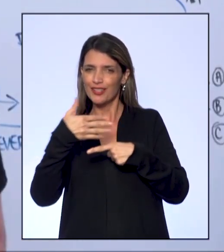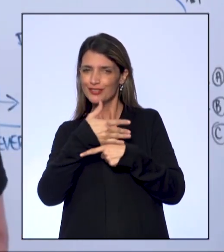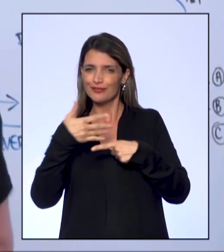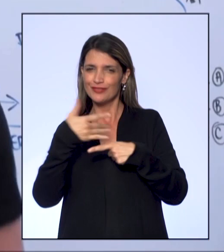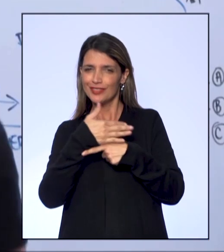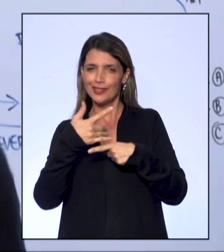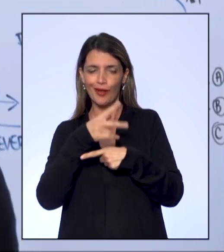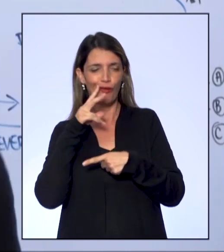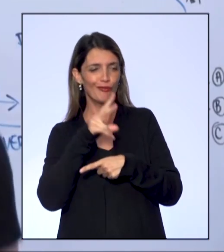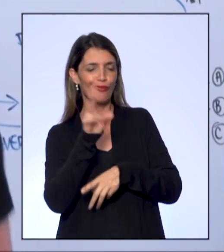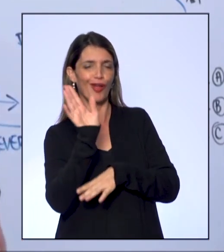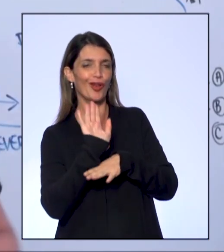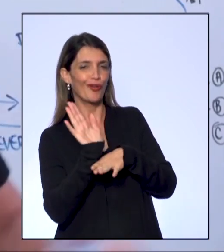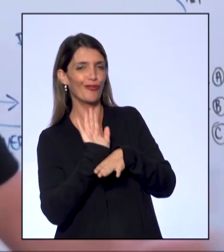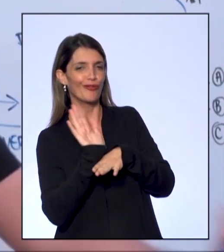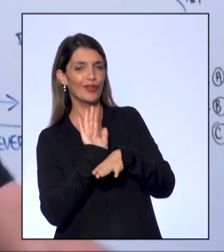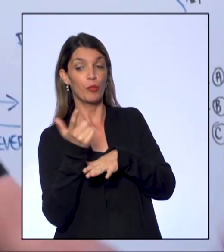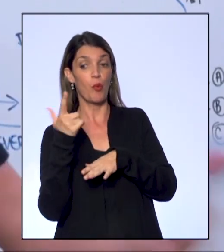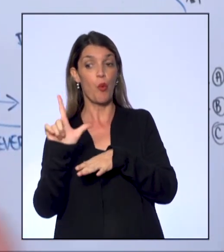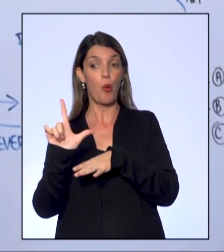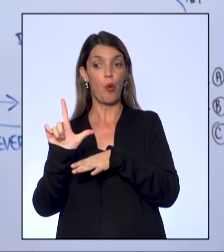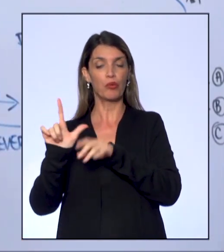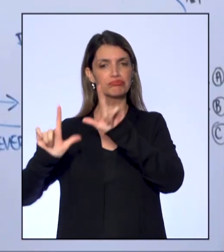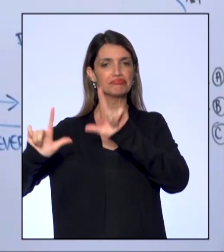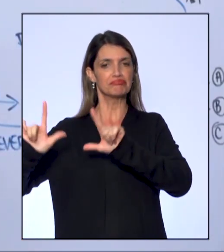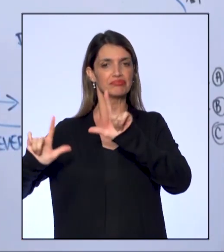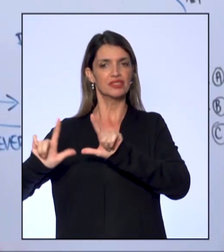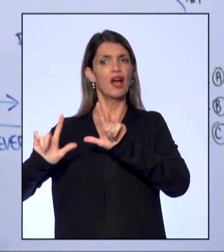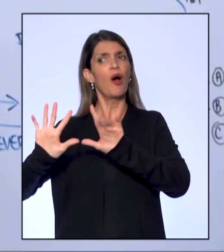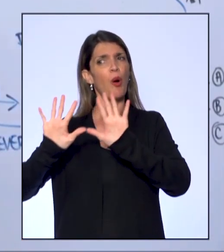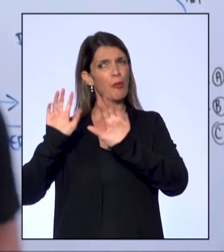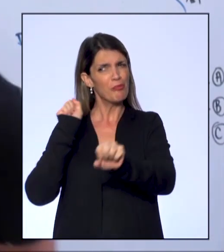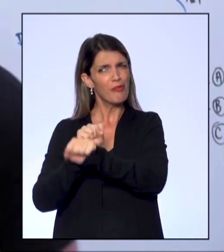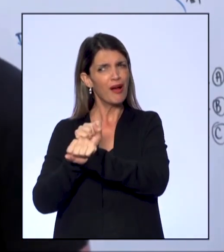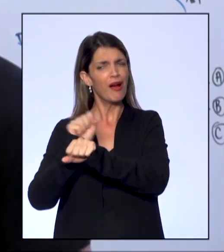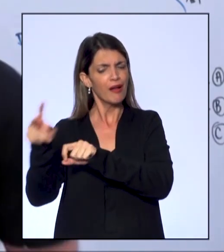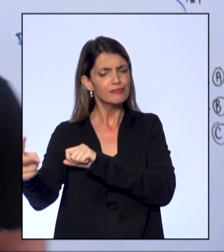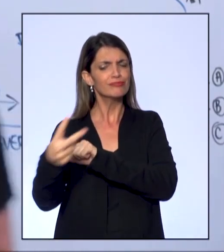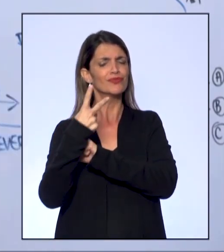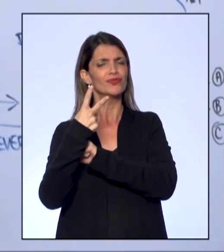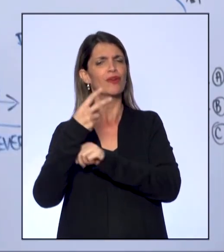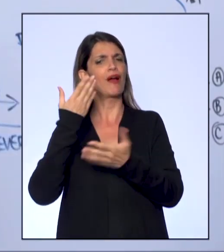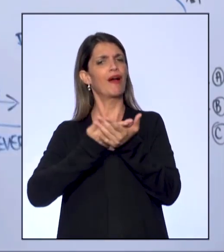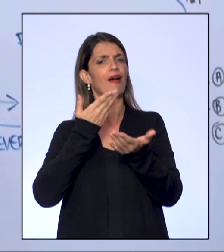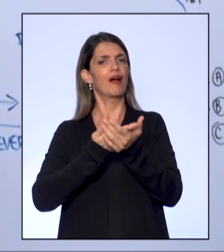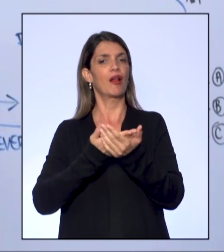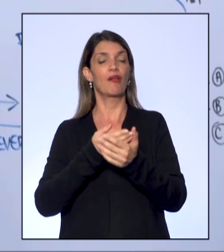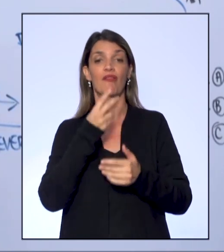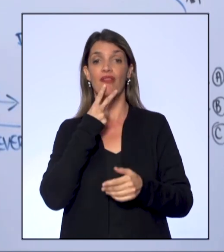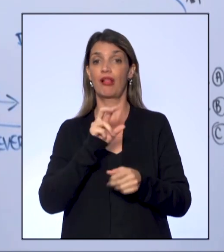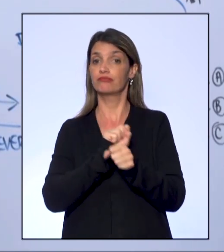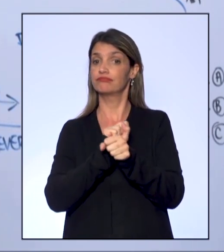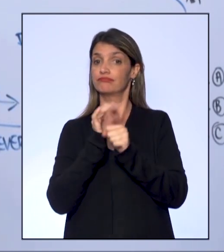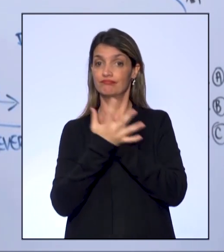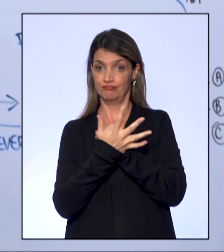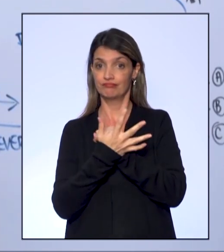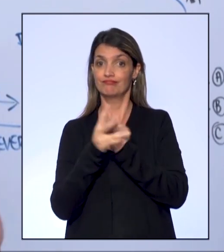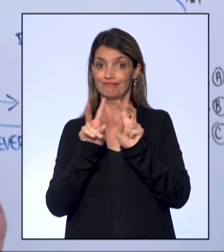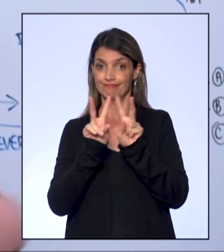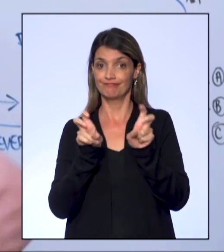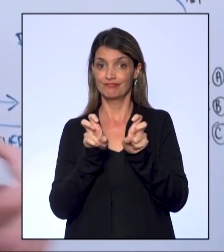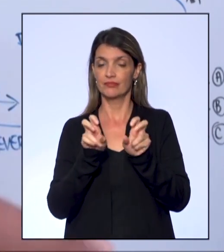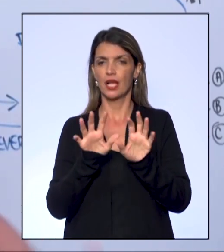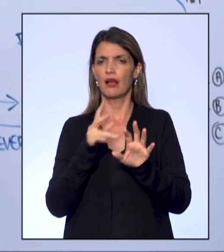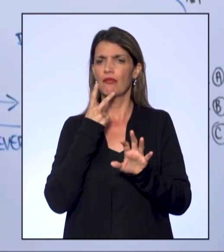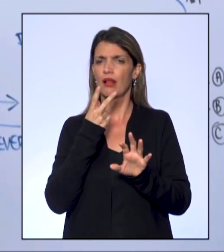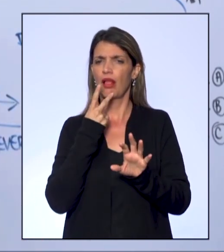lá, um filme em outra emissora, então vem assistir a gente, vem agora assistir a nossa aula. A gente vai falar sobre coronavírus, só que eu vou falar um